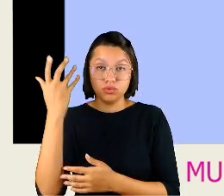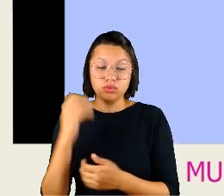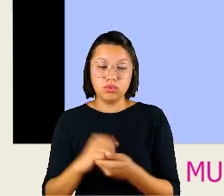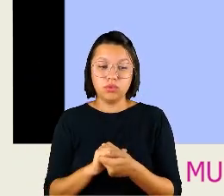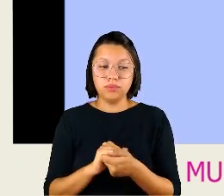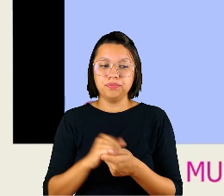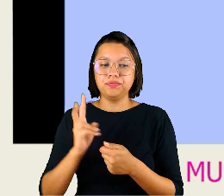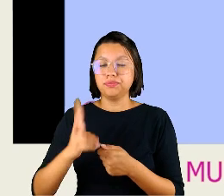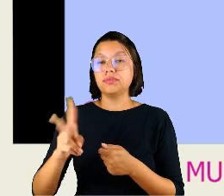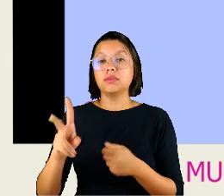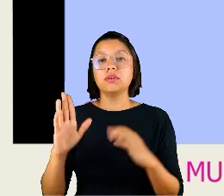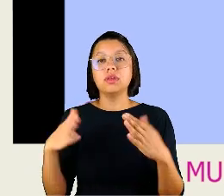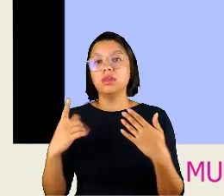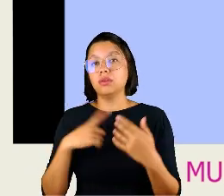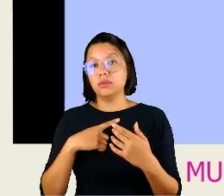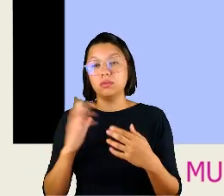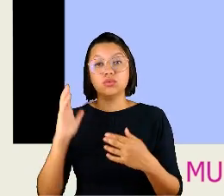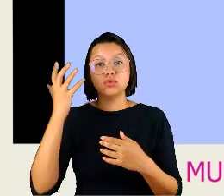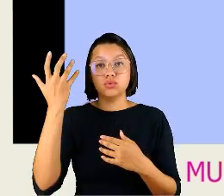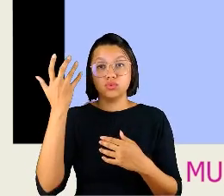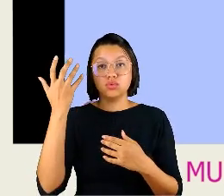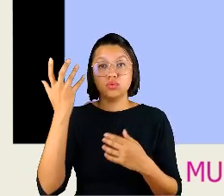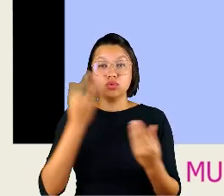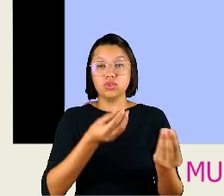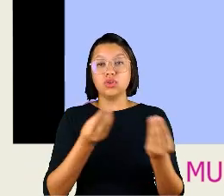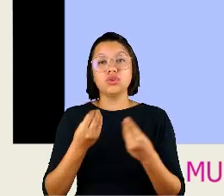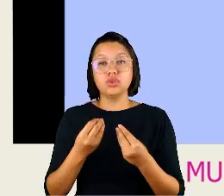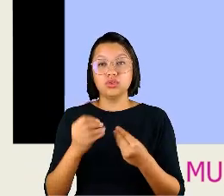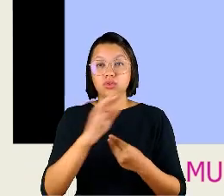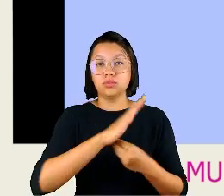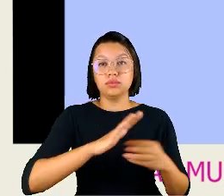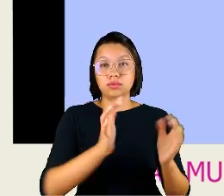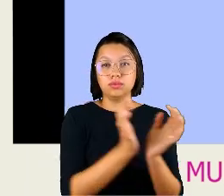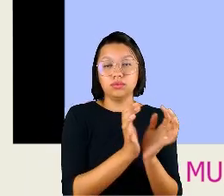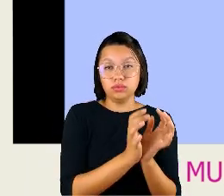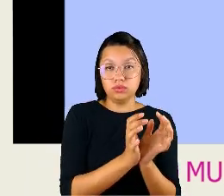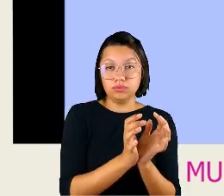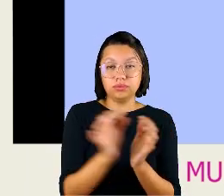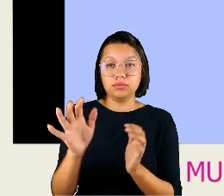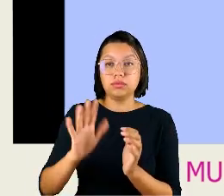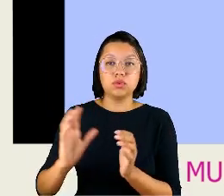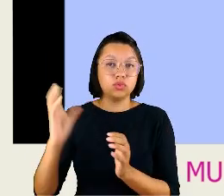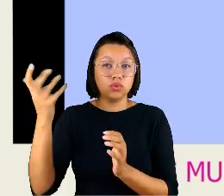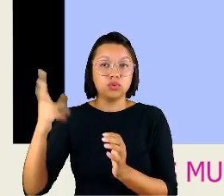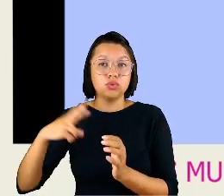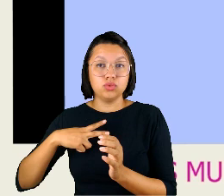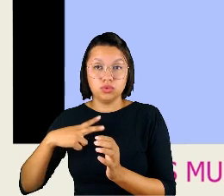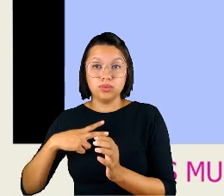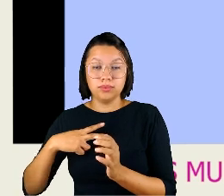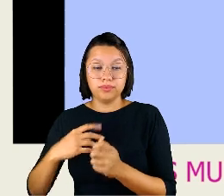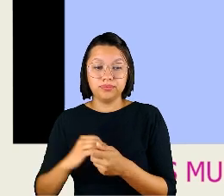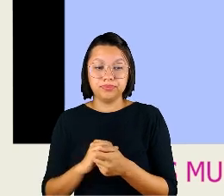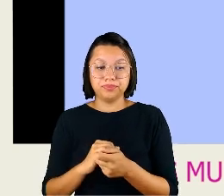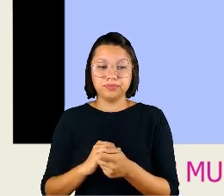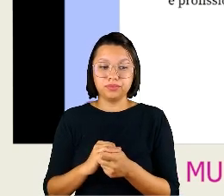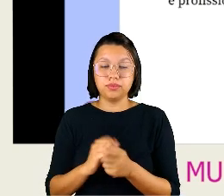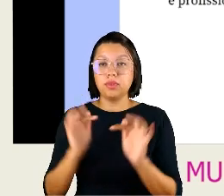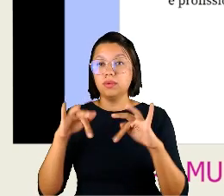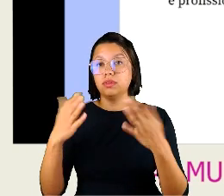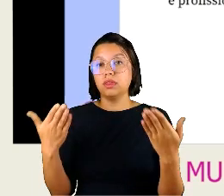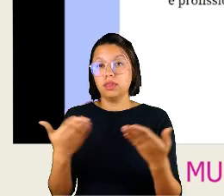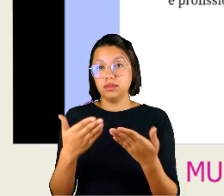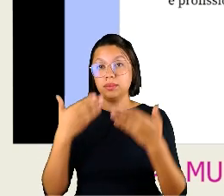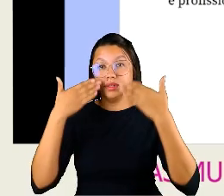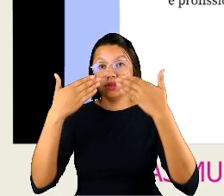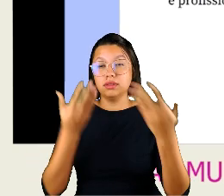slide, então a gente tem soluções que a gente trouxe na esfera coletiva, soluções individuais, e aí, para encerrar minha apresentação, eu